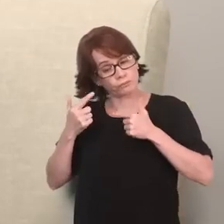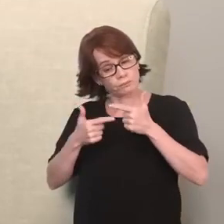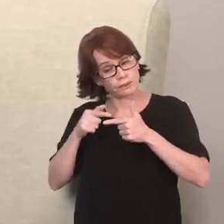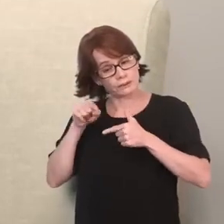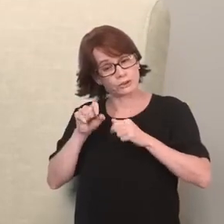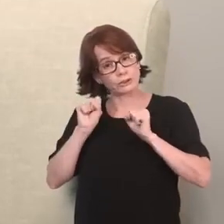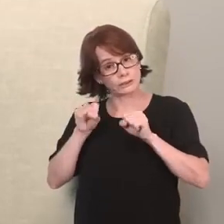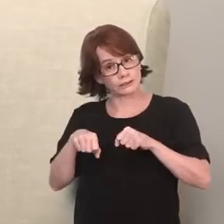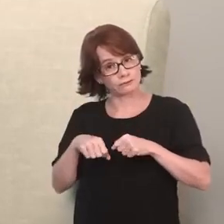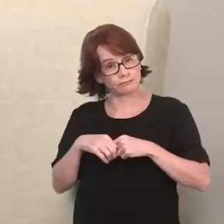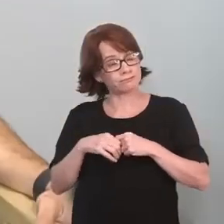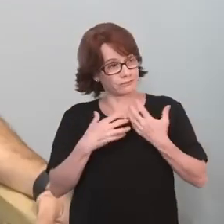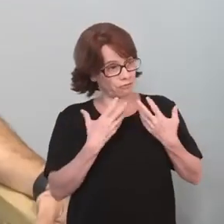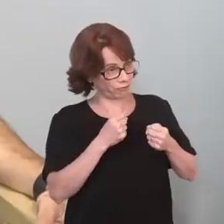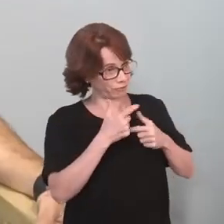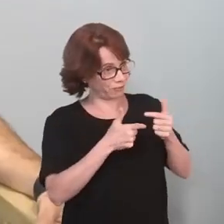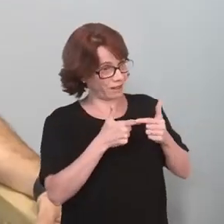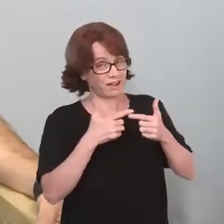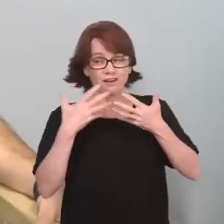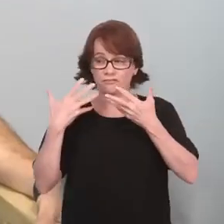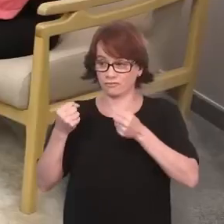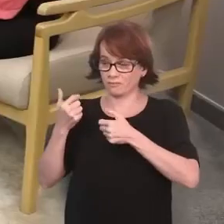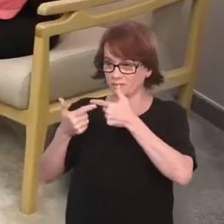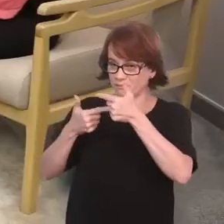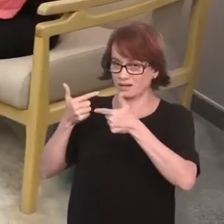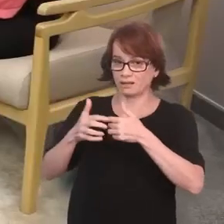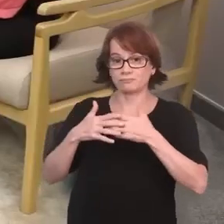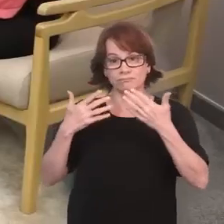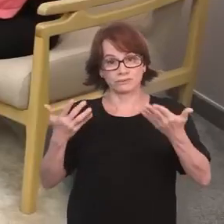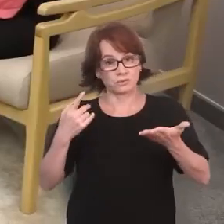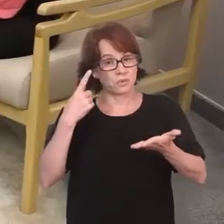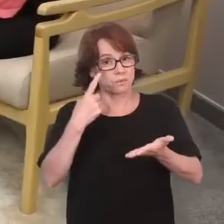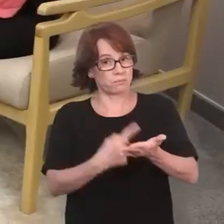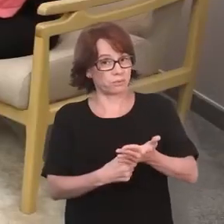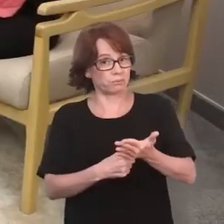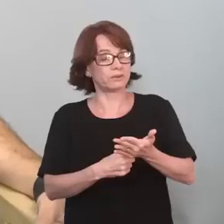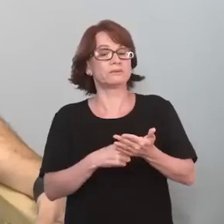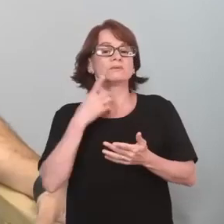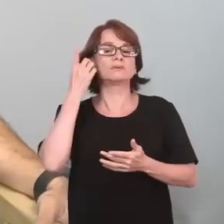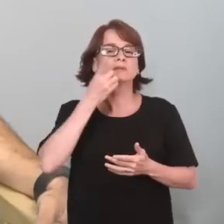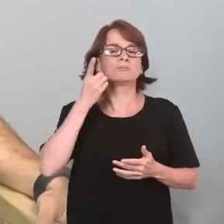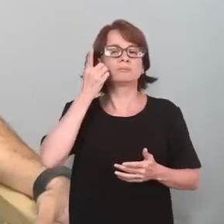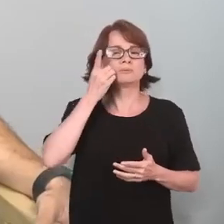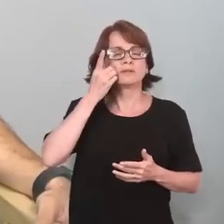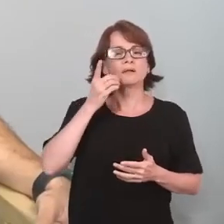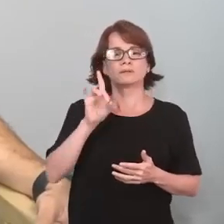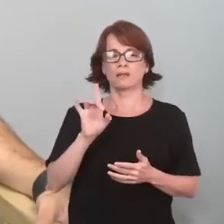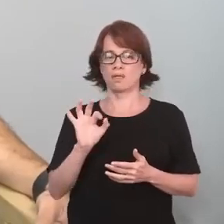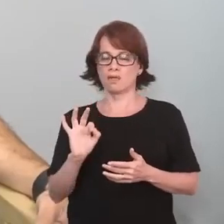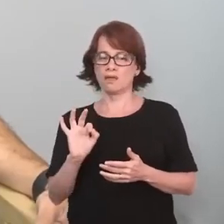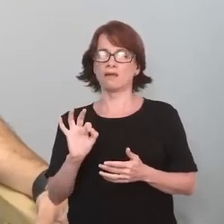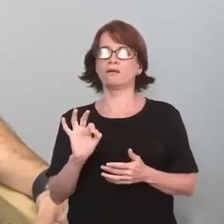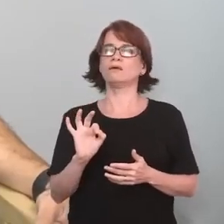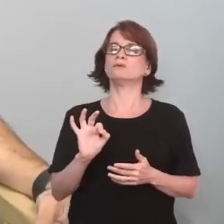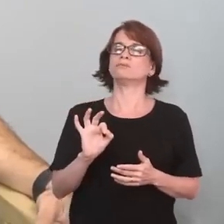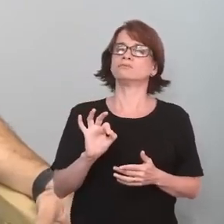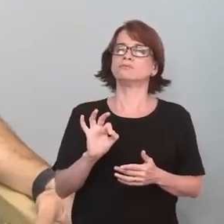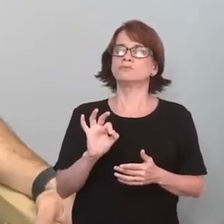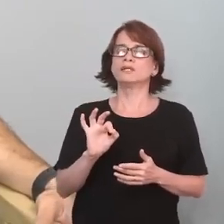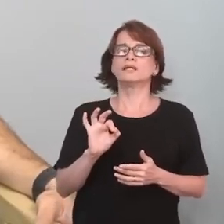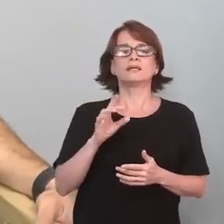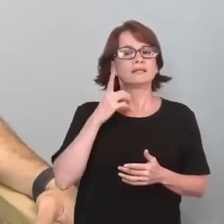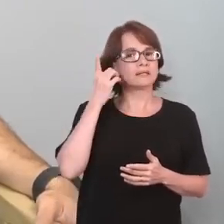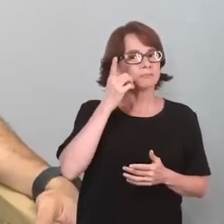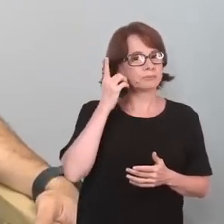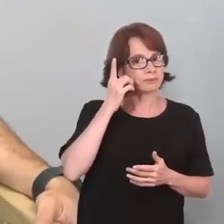vamos trabalhar isso, sim. Vamos trabalhar? Vamos trabalhar. Então, ó, há um compromisso aqui do deputado distrital e da deputada federal de que